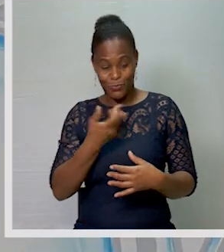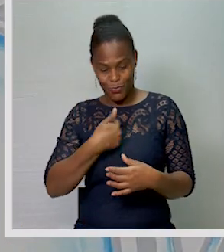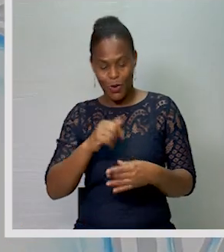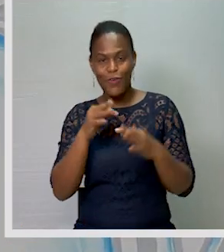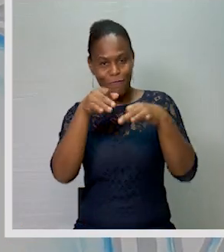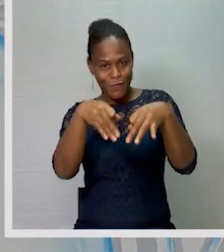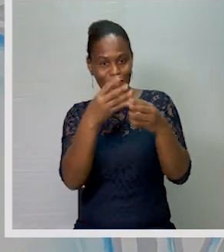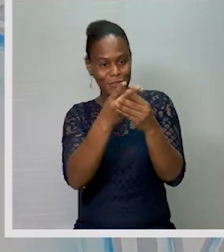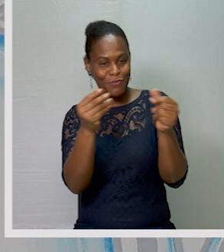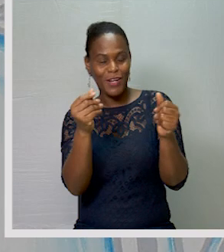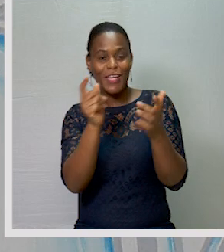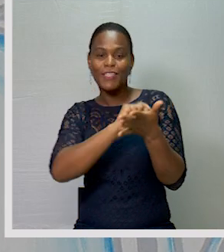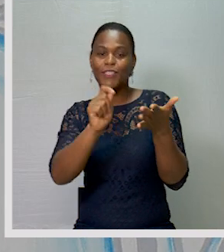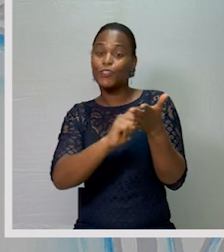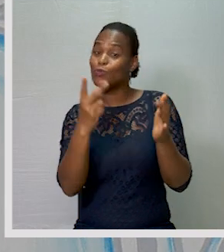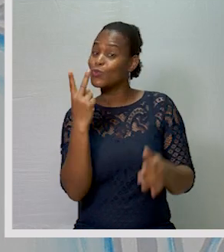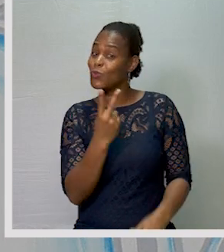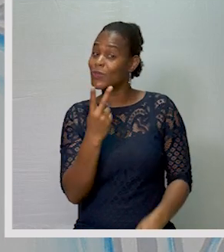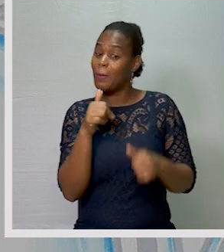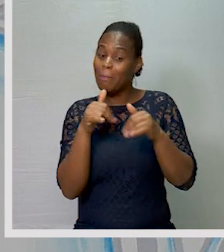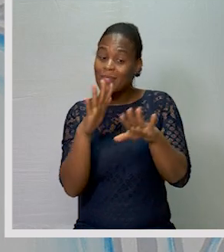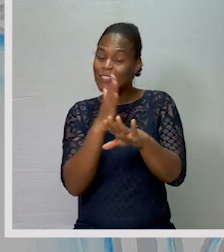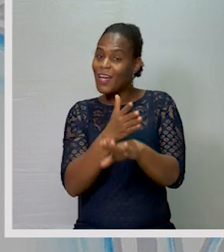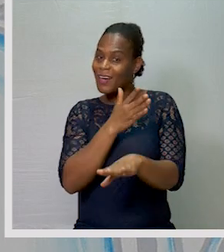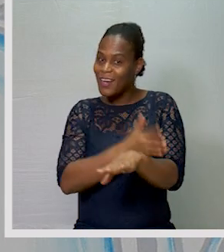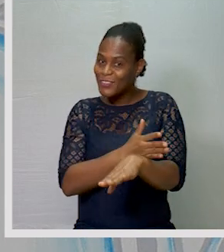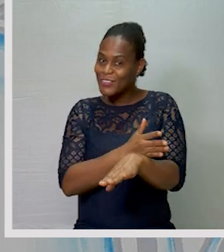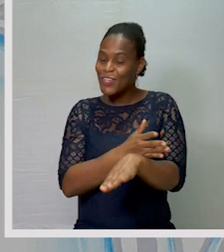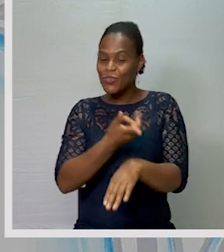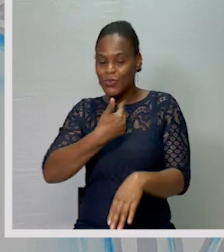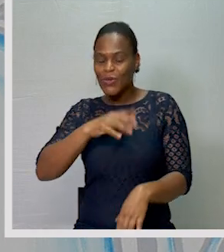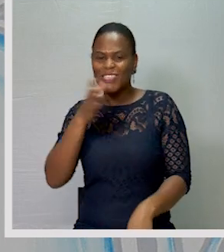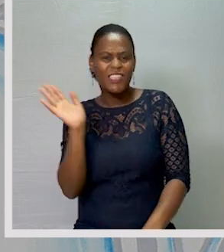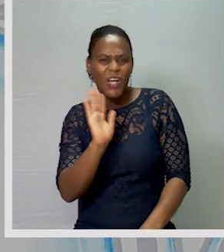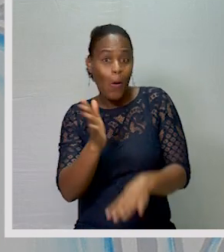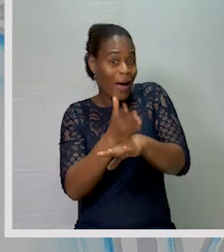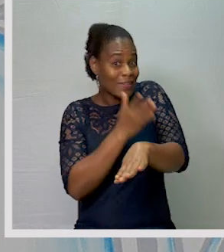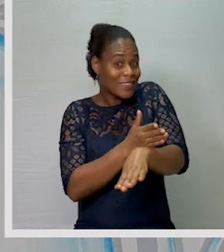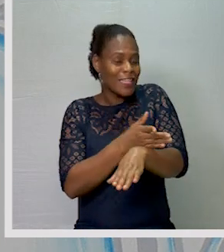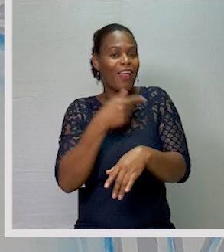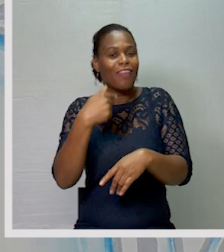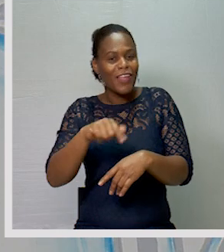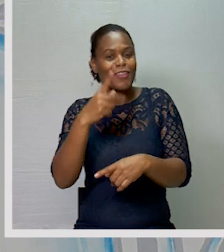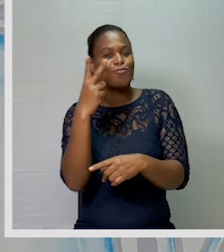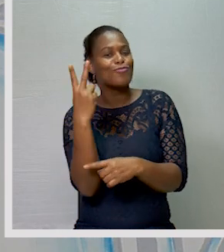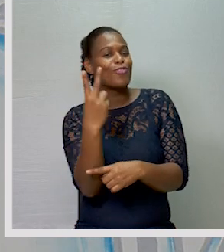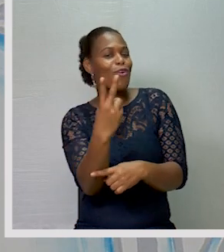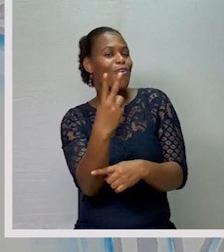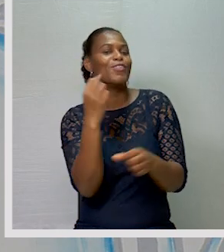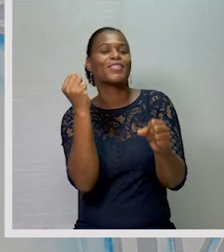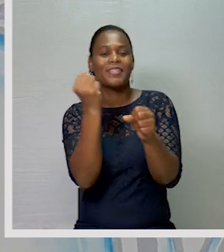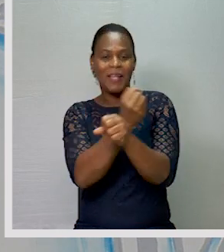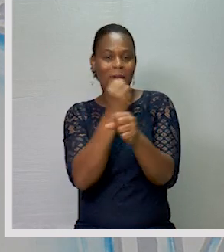Terminamos assim de resolver os 2 exercícios, mas antes de nos despedirmos, eu vou deixar-vos